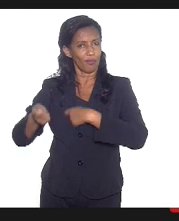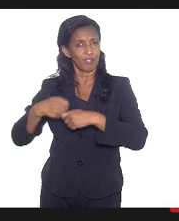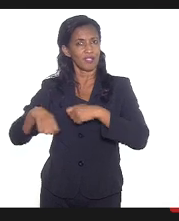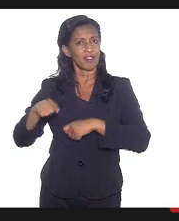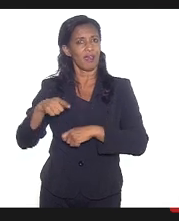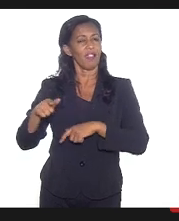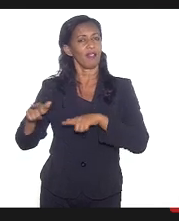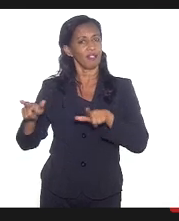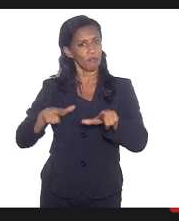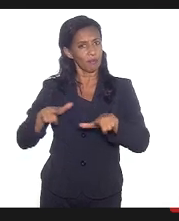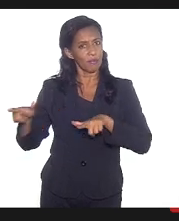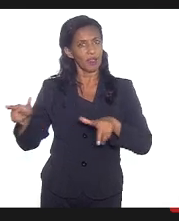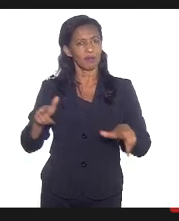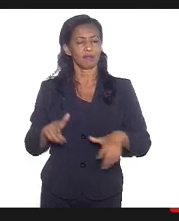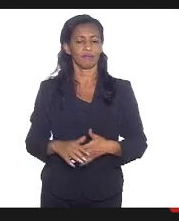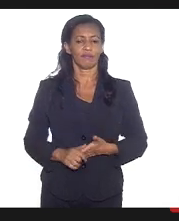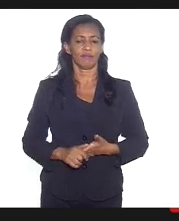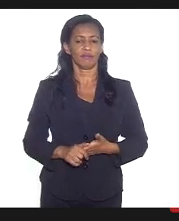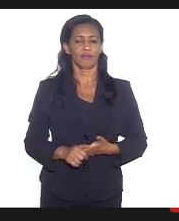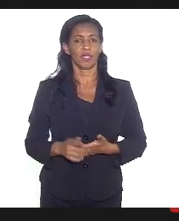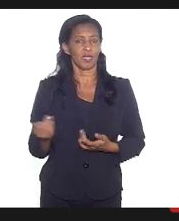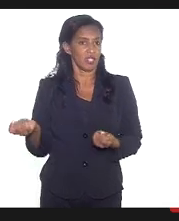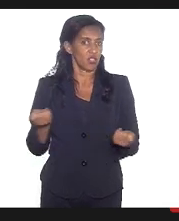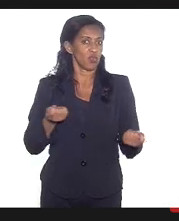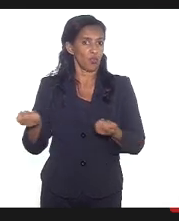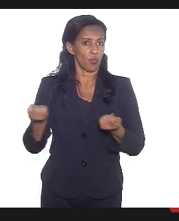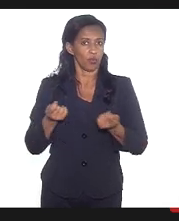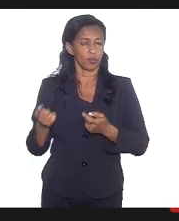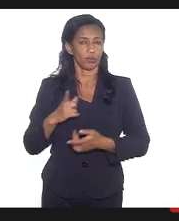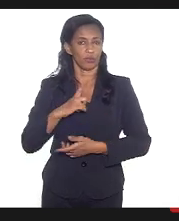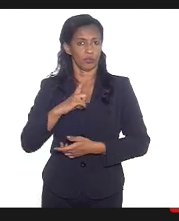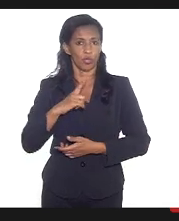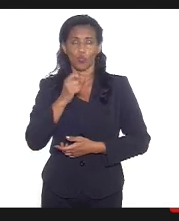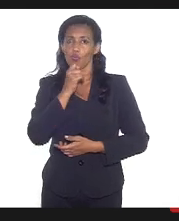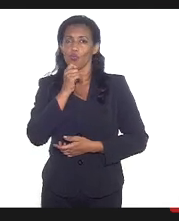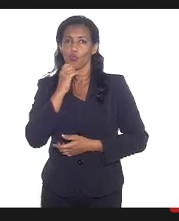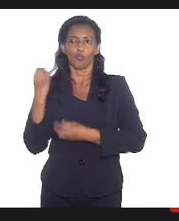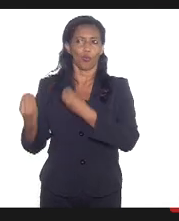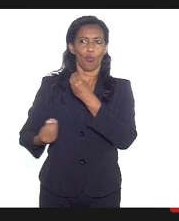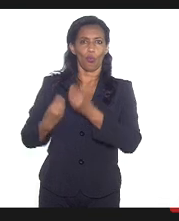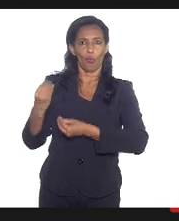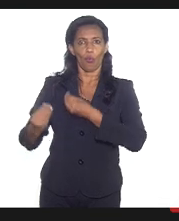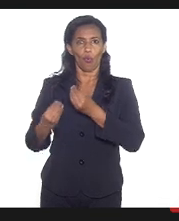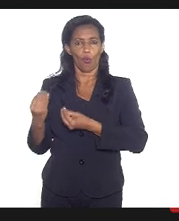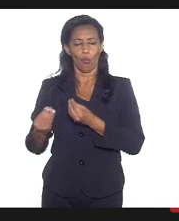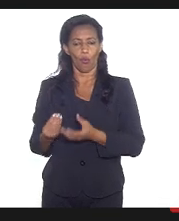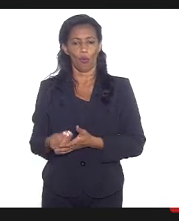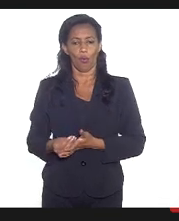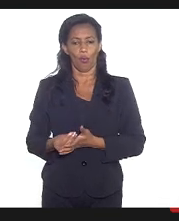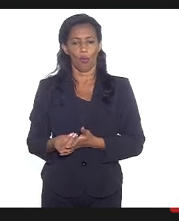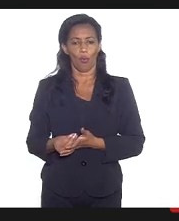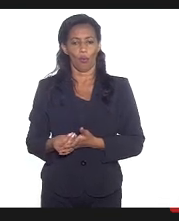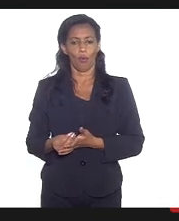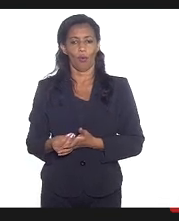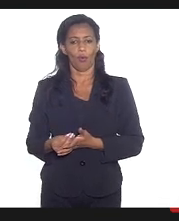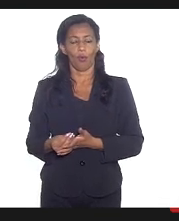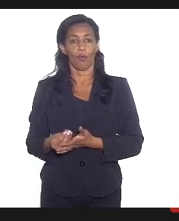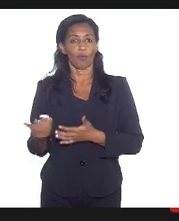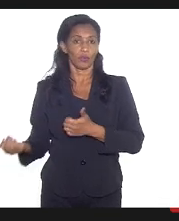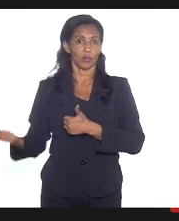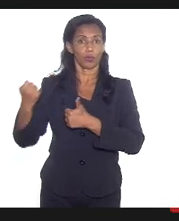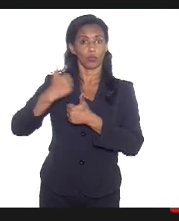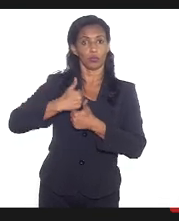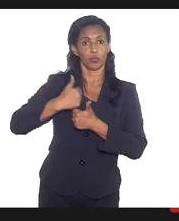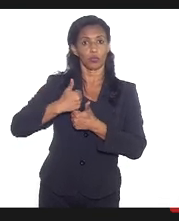mercado. E aí os seus controladores, que anteriormente não tinham uma conduta adequada, seriam substituídos